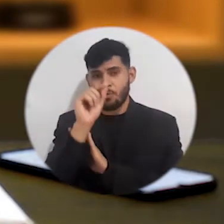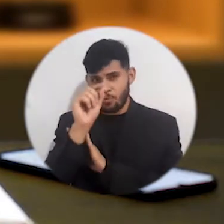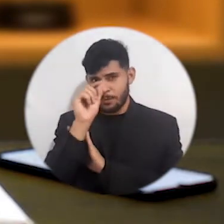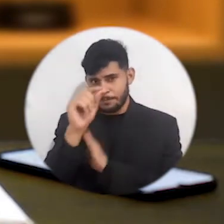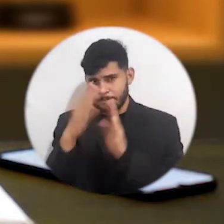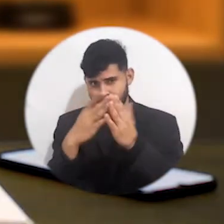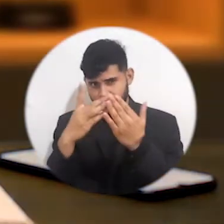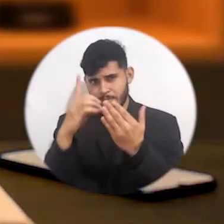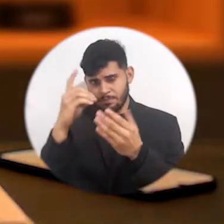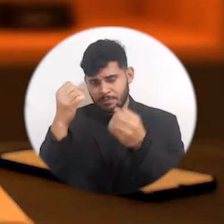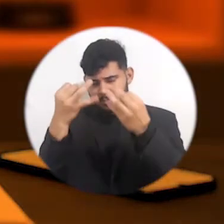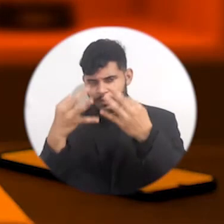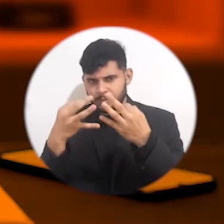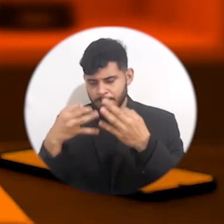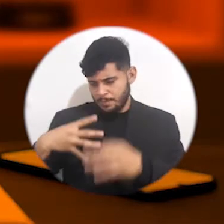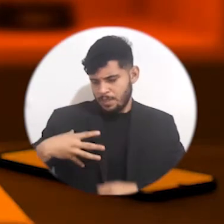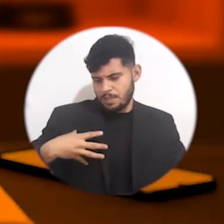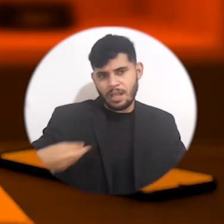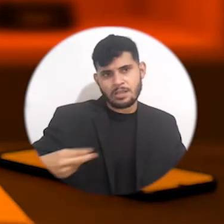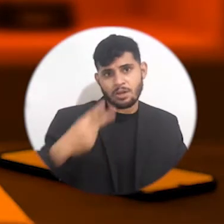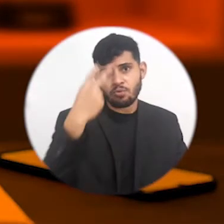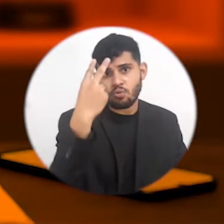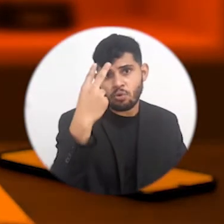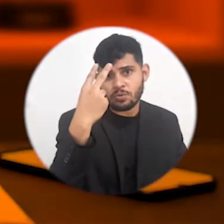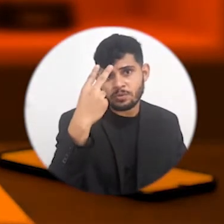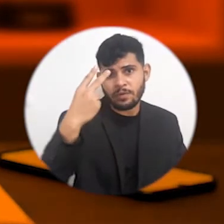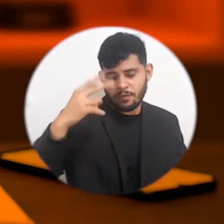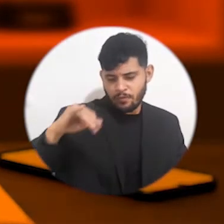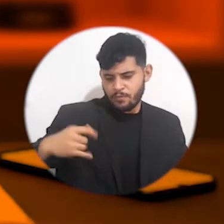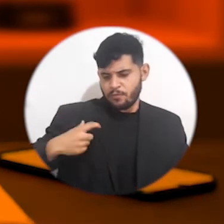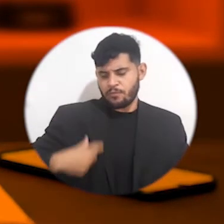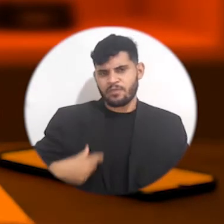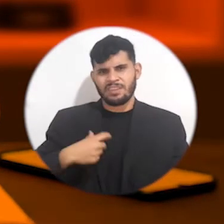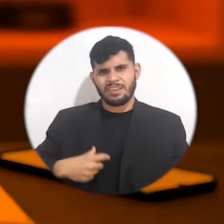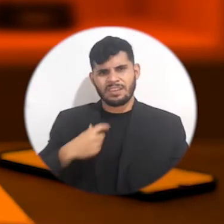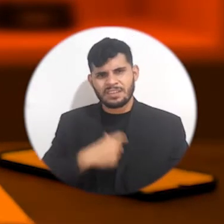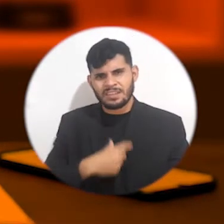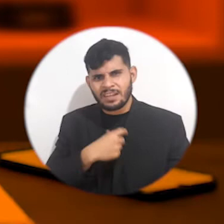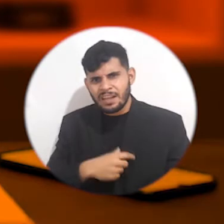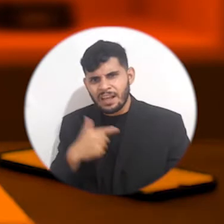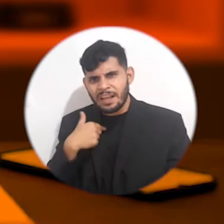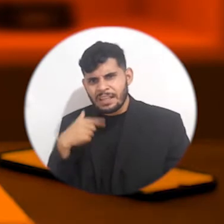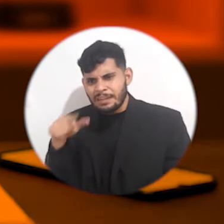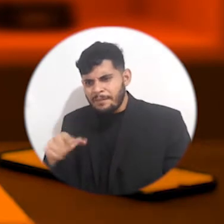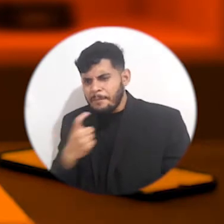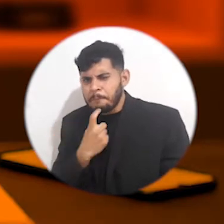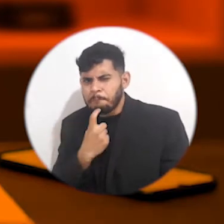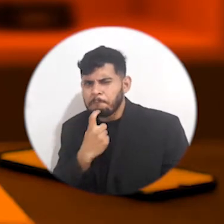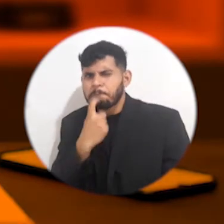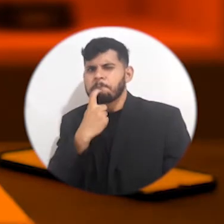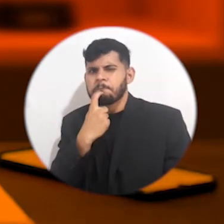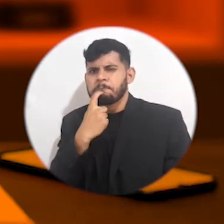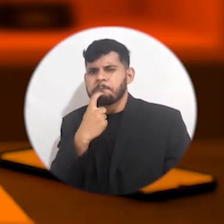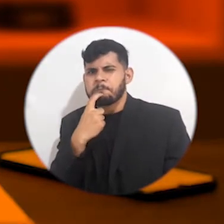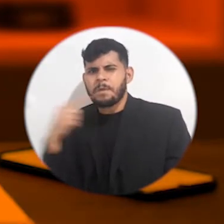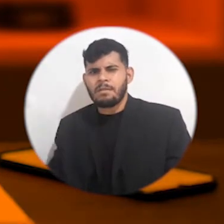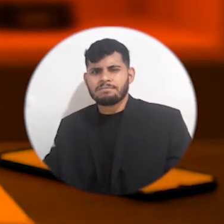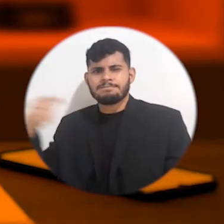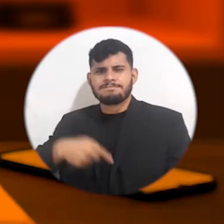versículo 50, e nasceram a José dois filhos antes que viesse um ano de fome, que lhe